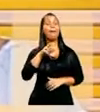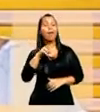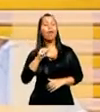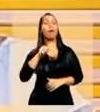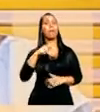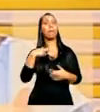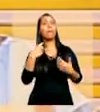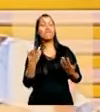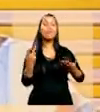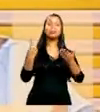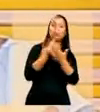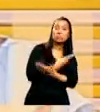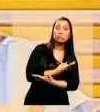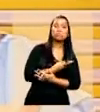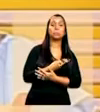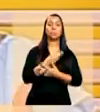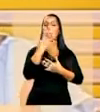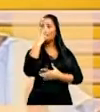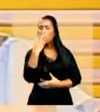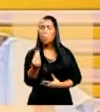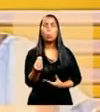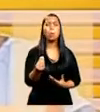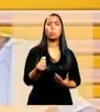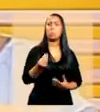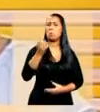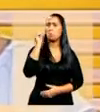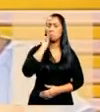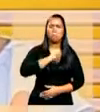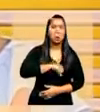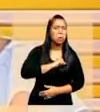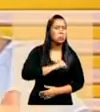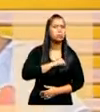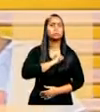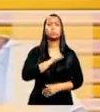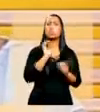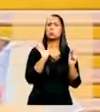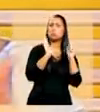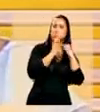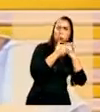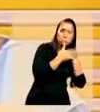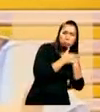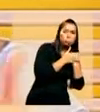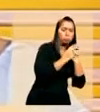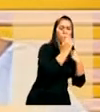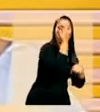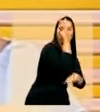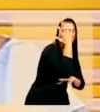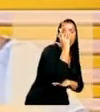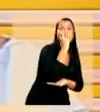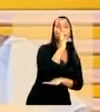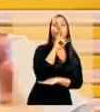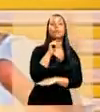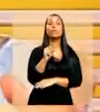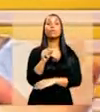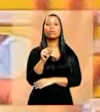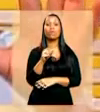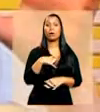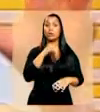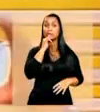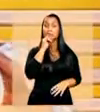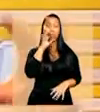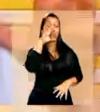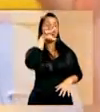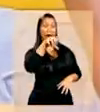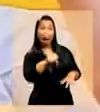uma vez um lobo que era muito mau e ele estava escondido atrás da árvore e eu vou imitar esse